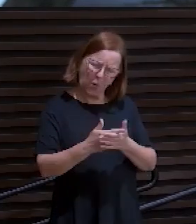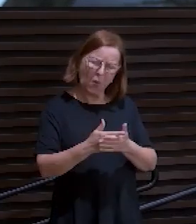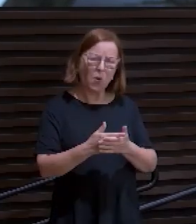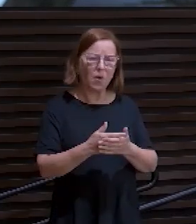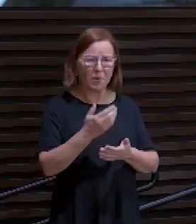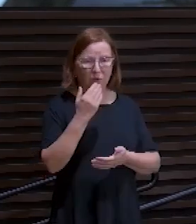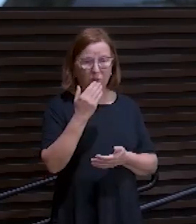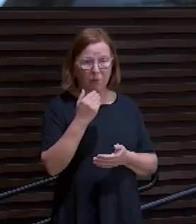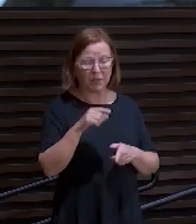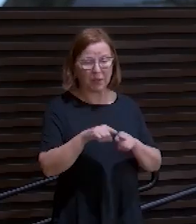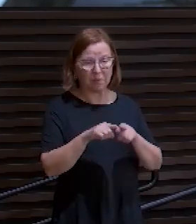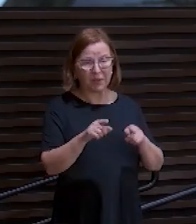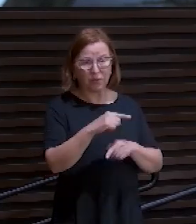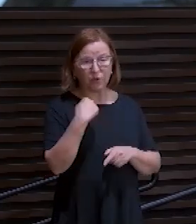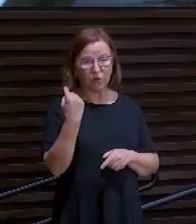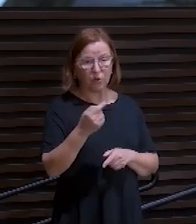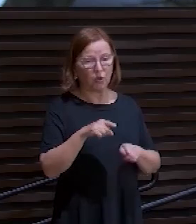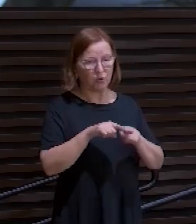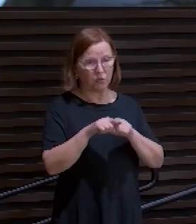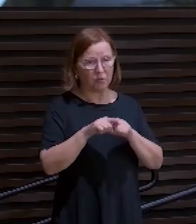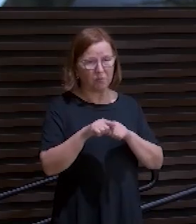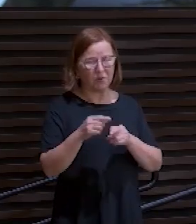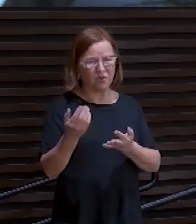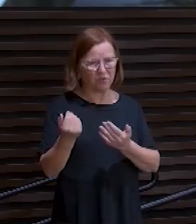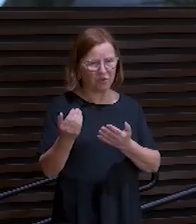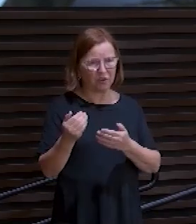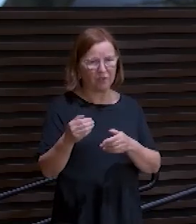for conosco, desceremos, pois não podemos ver a